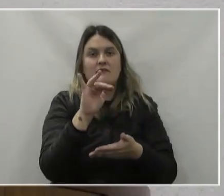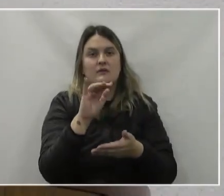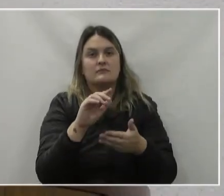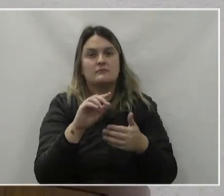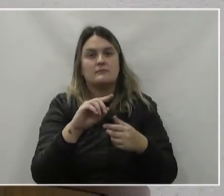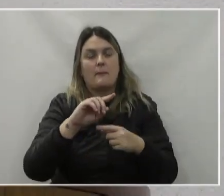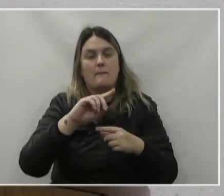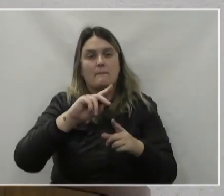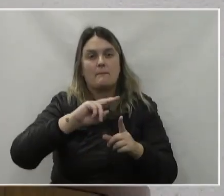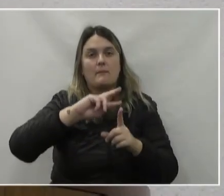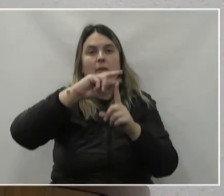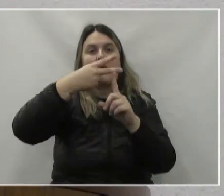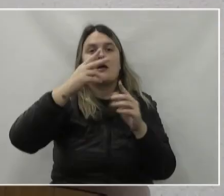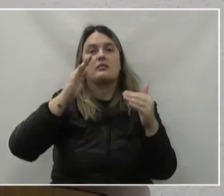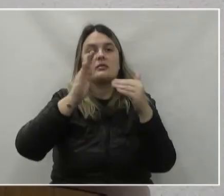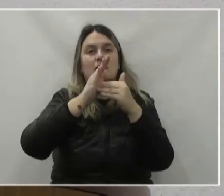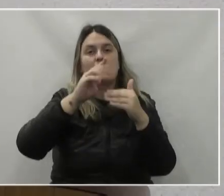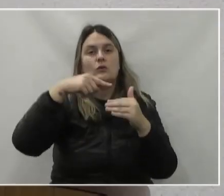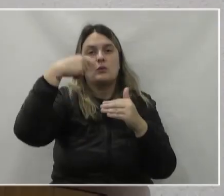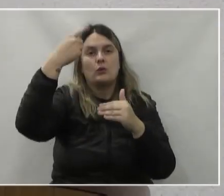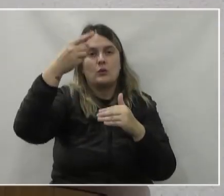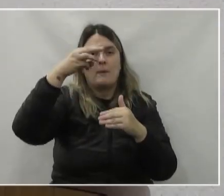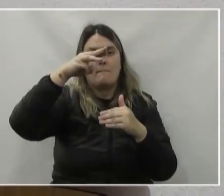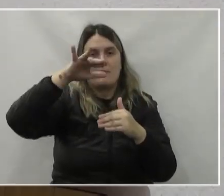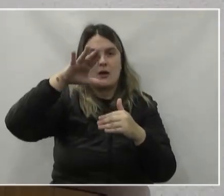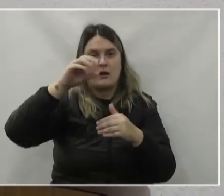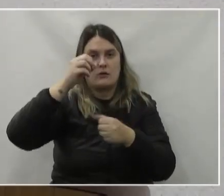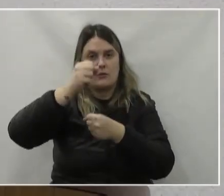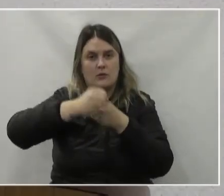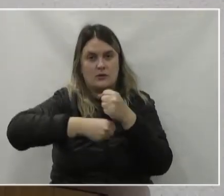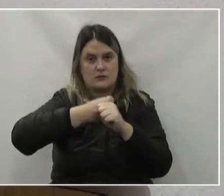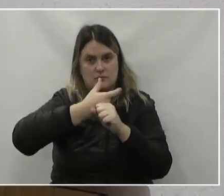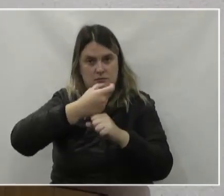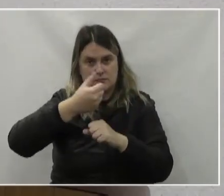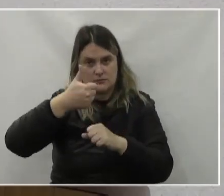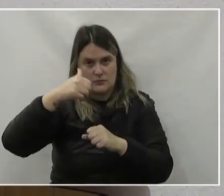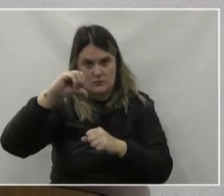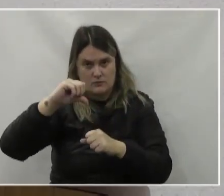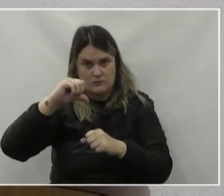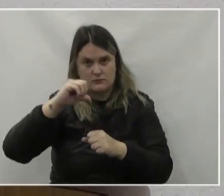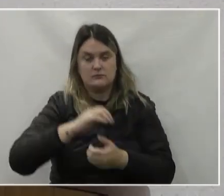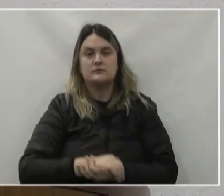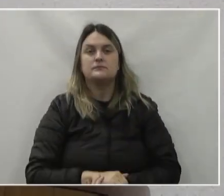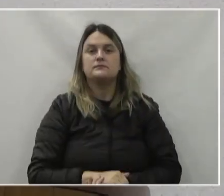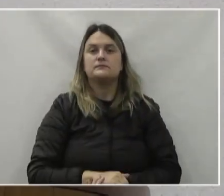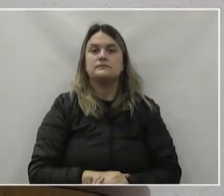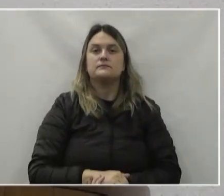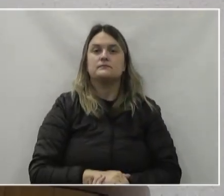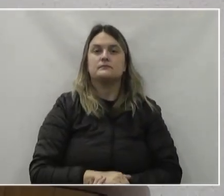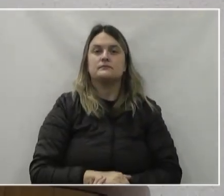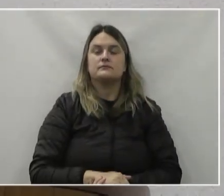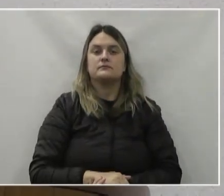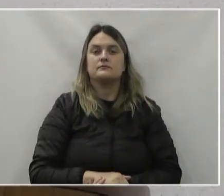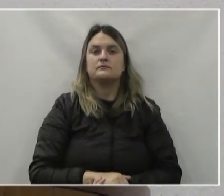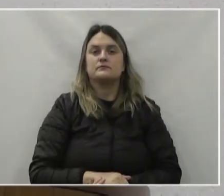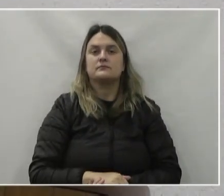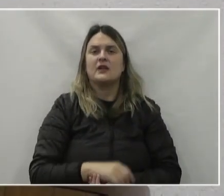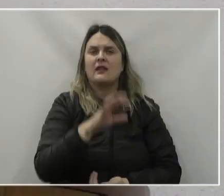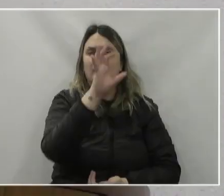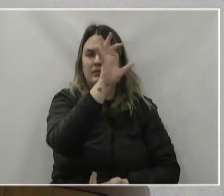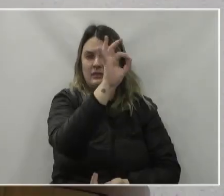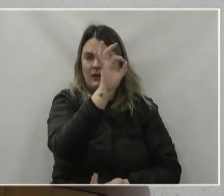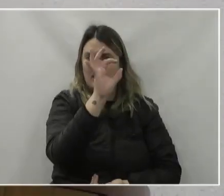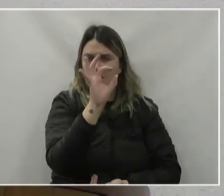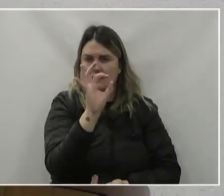a maio do ano anterior, que era 2019, ou seja, nós pegaríamos todo